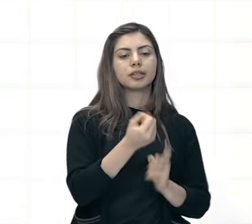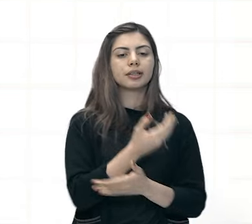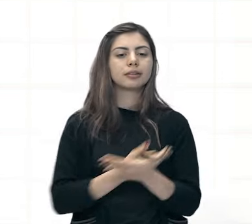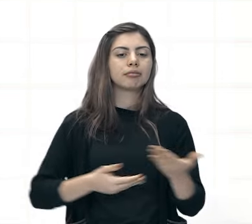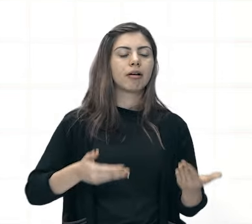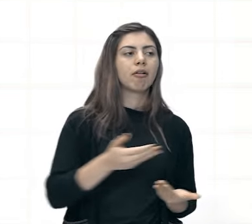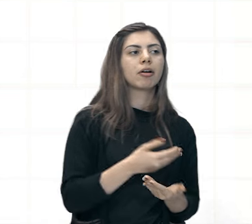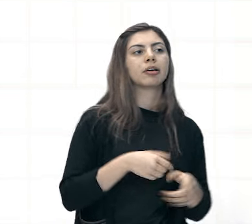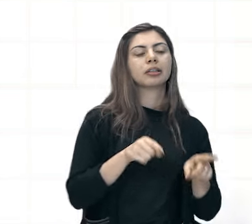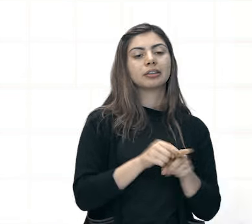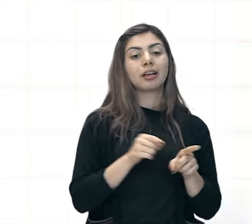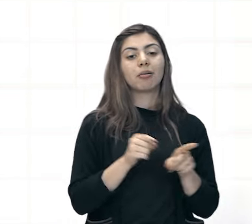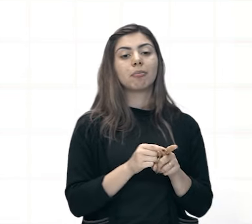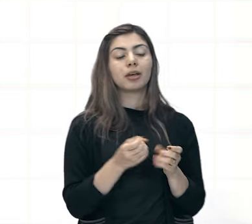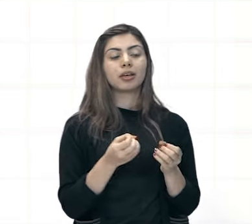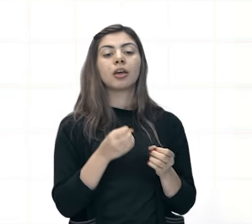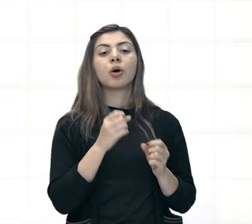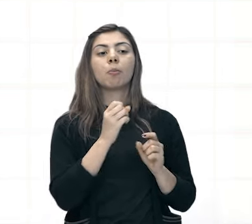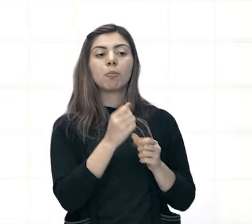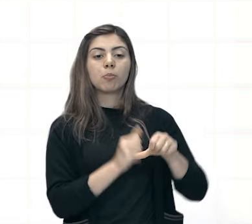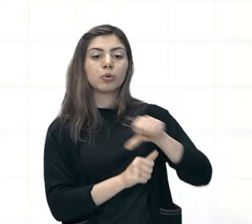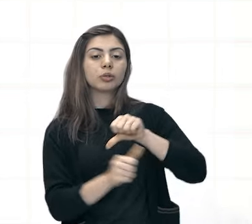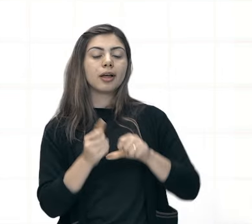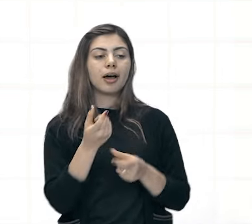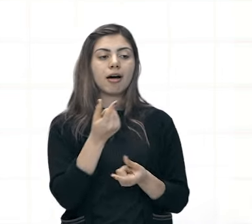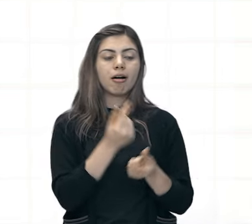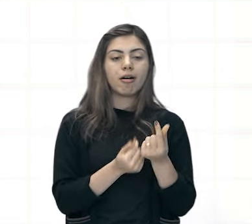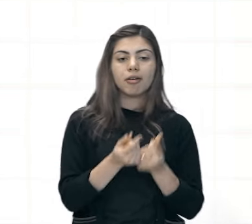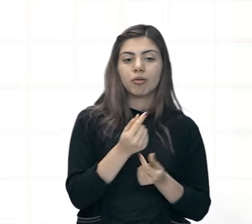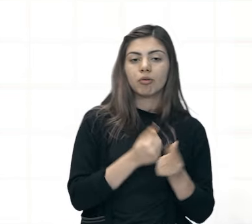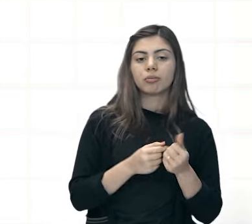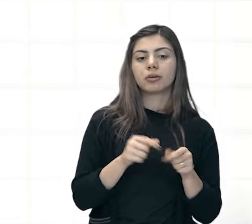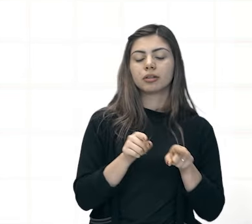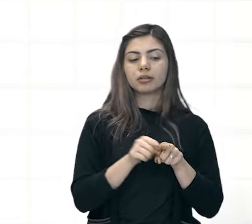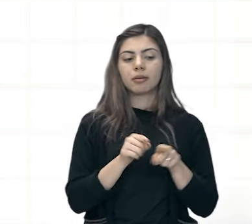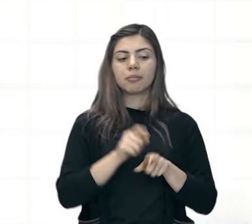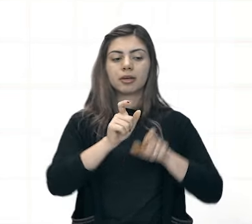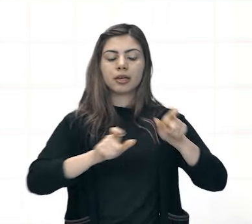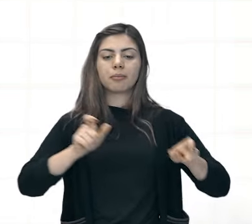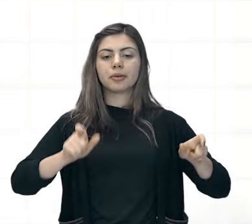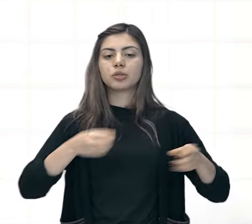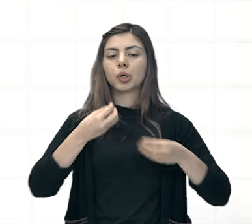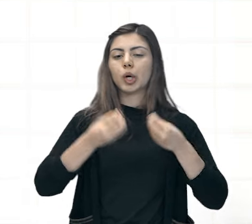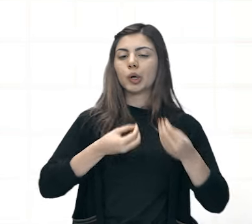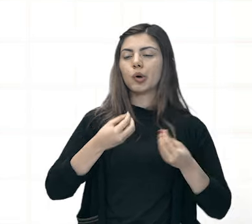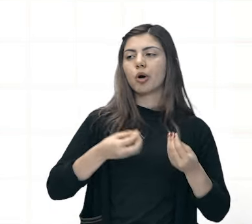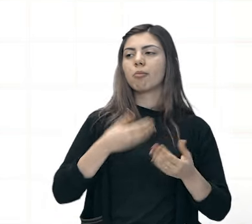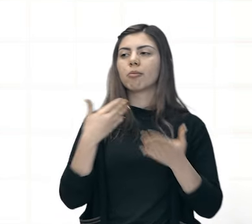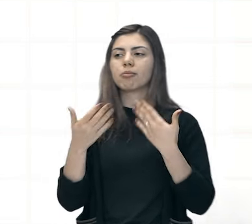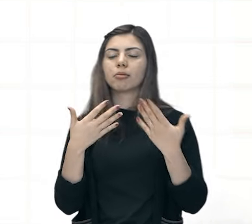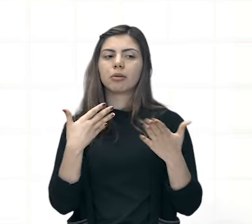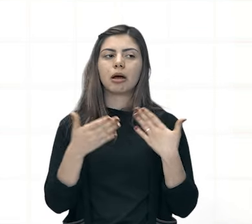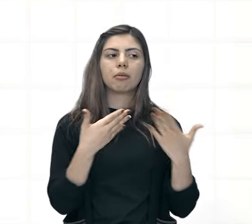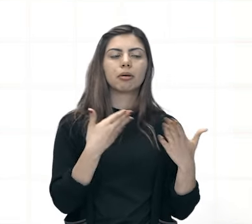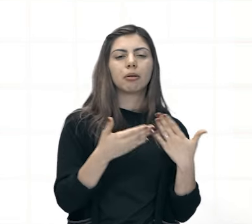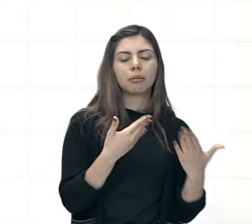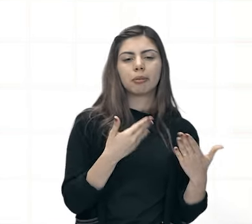iria alterar a economia, iria alterar como as pessoas se relacionavam, como as pessoas conversavam, como as